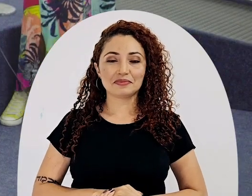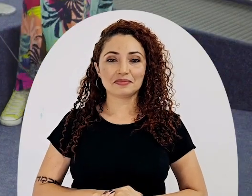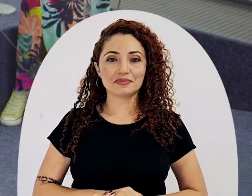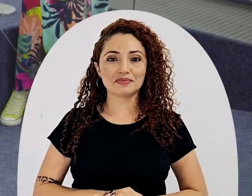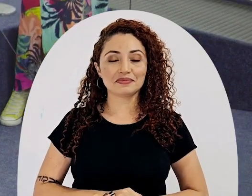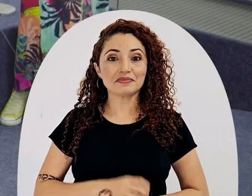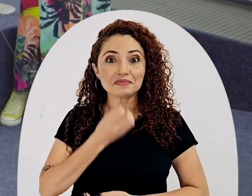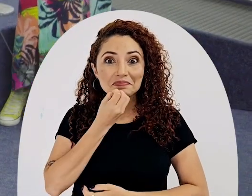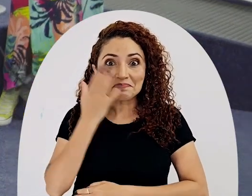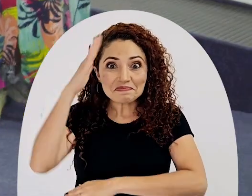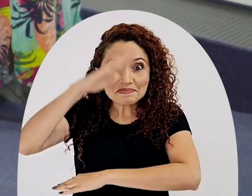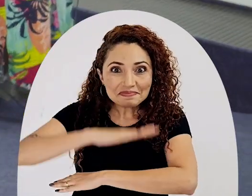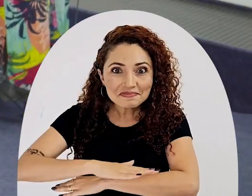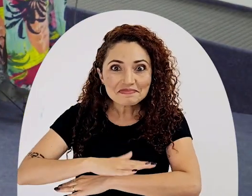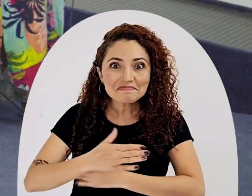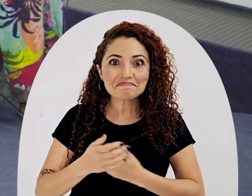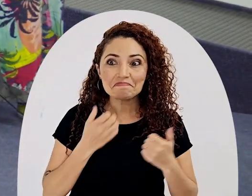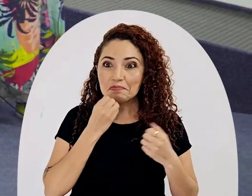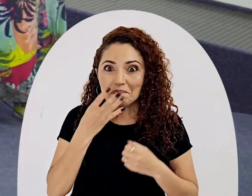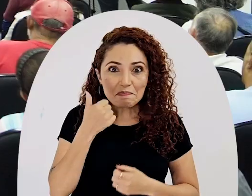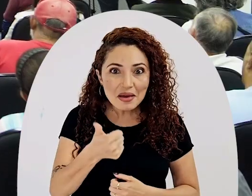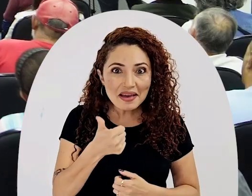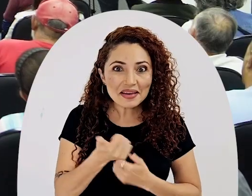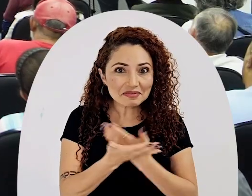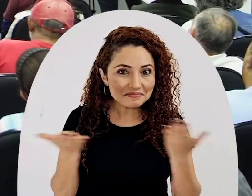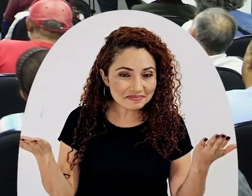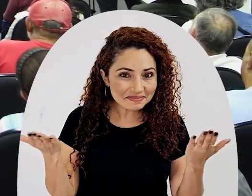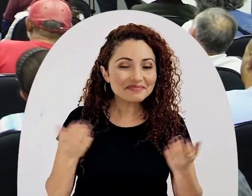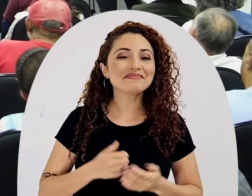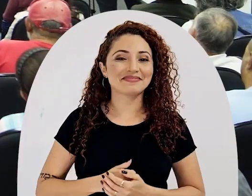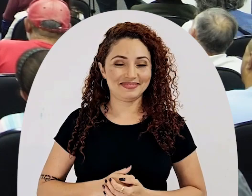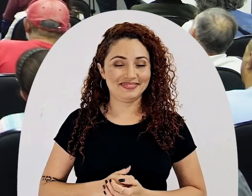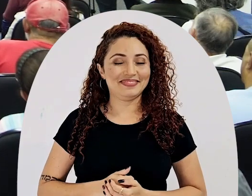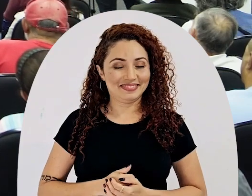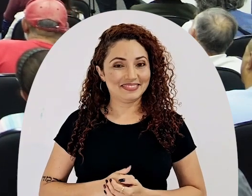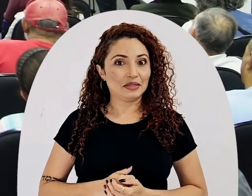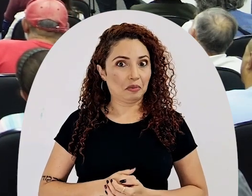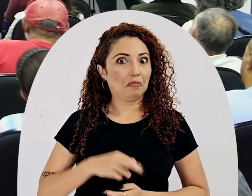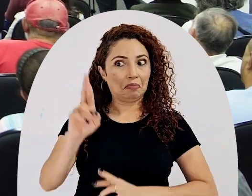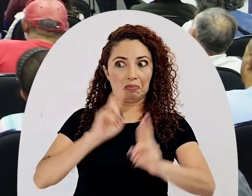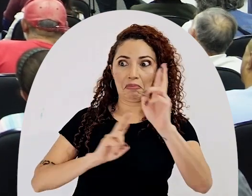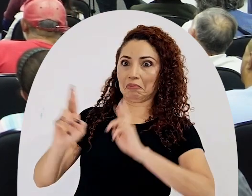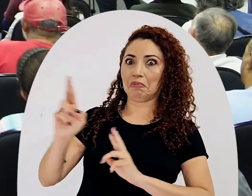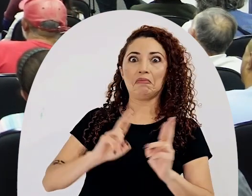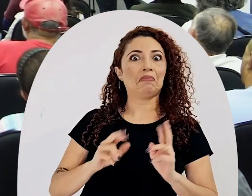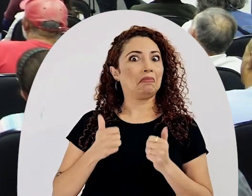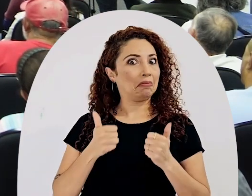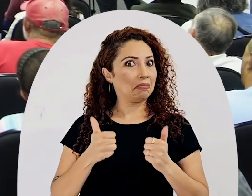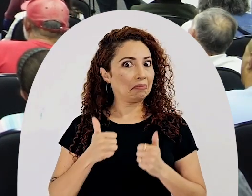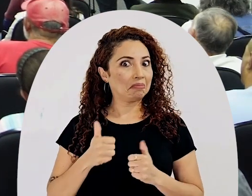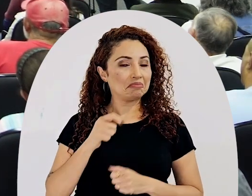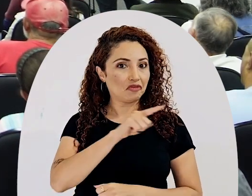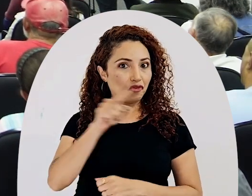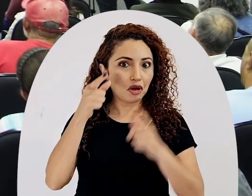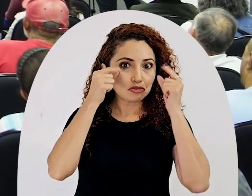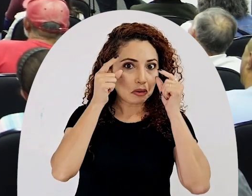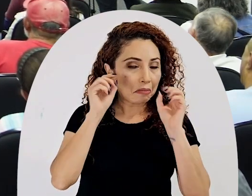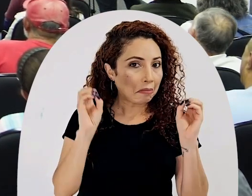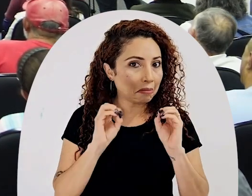Boa tarde, pessoal. Tudo bem com vocês? O pessoal está respondendo, está sem sono. Eu gostei disso.